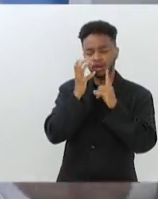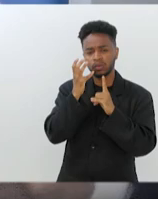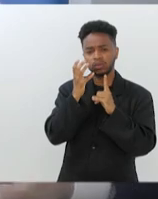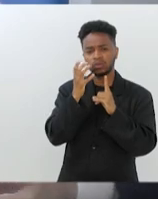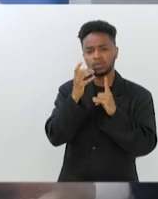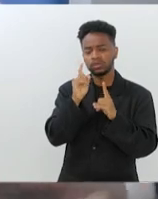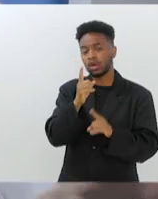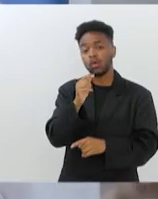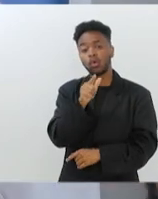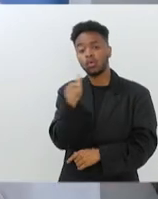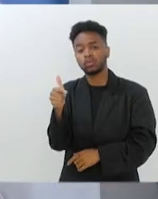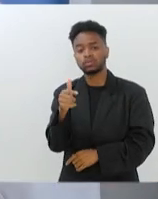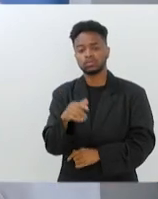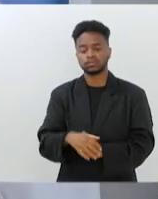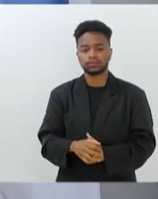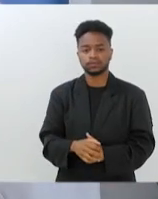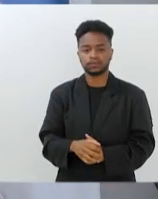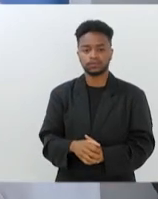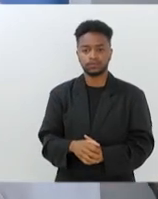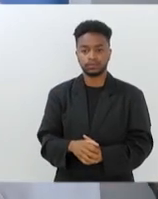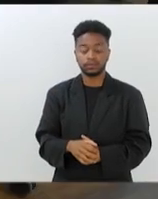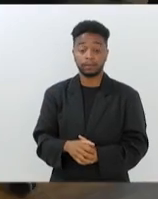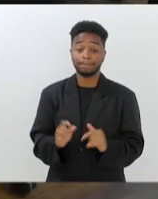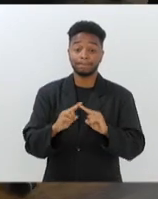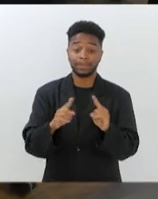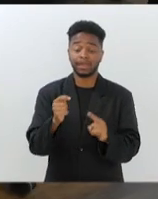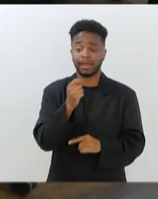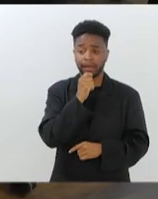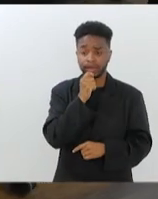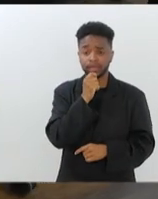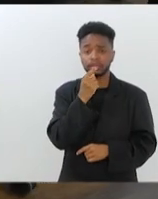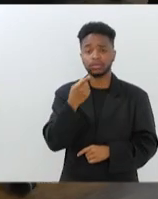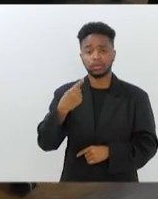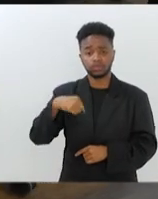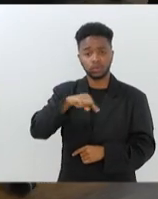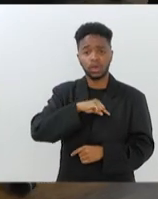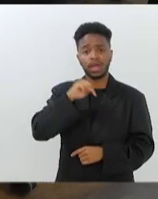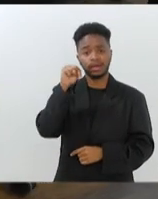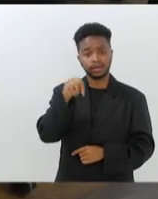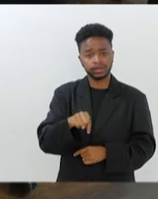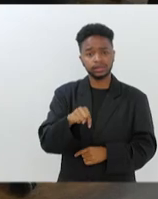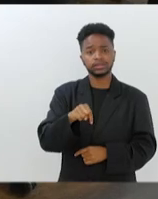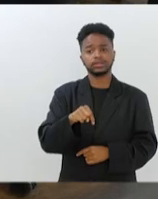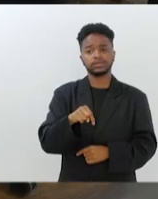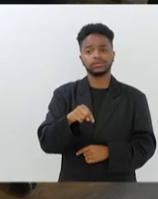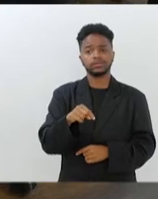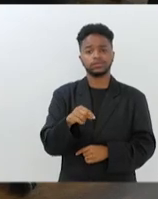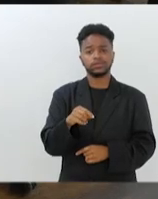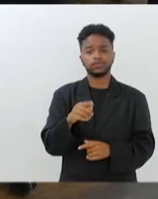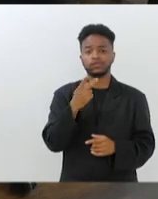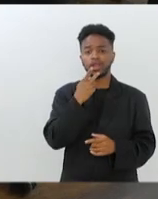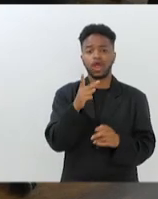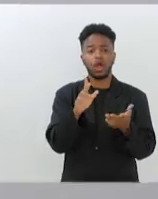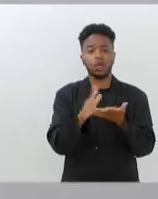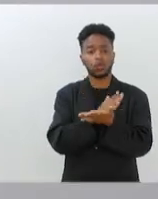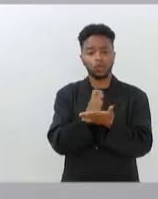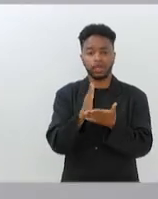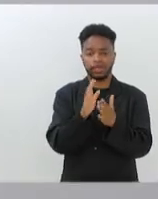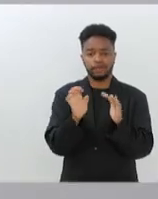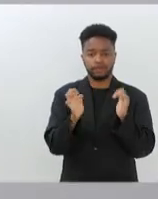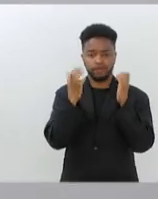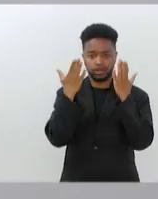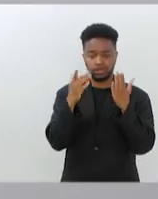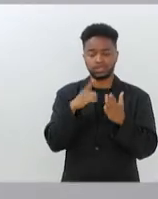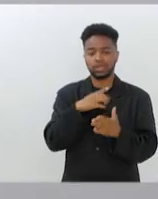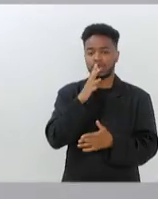ap Por incrível Por incrível que pareça Presidente ainda tá a gente ainda tá aqui questionando alguns eventos cheg respostas